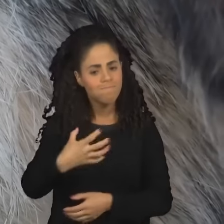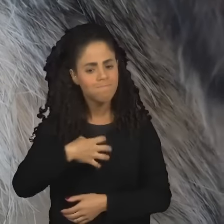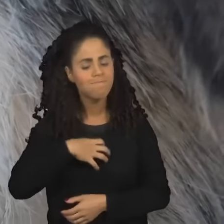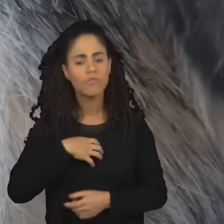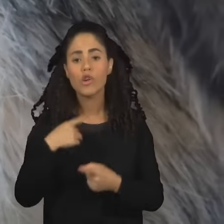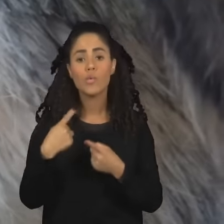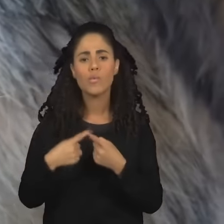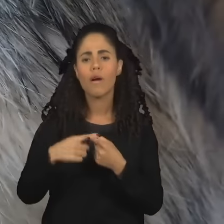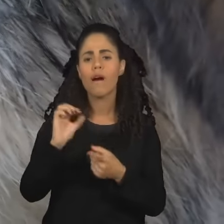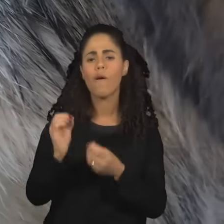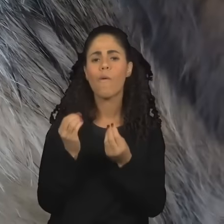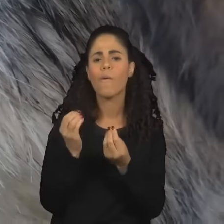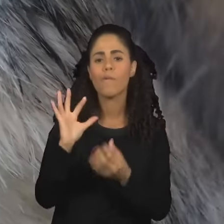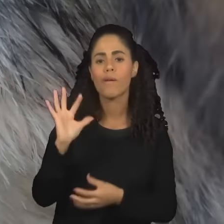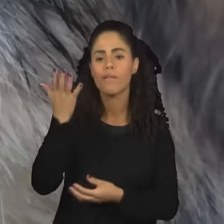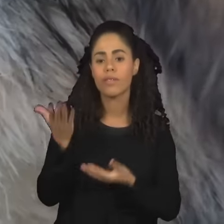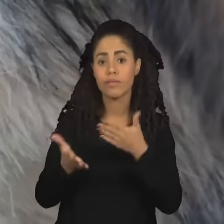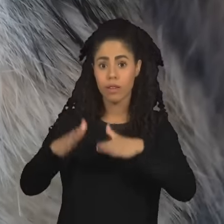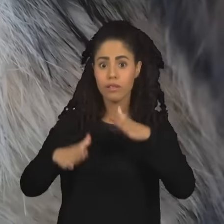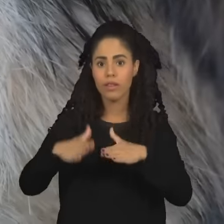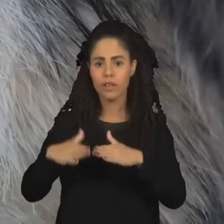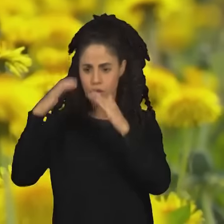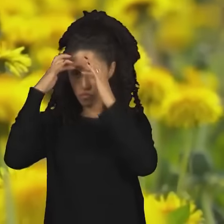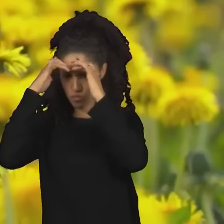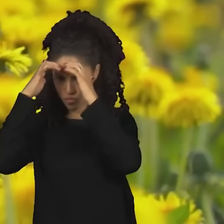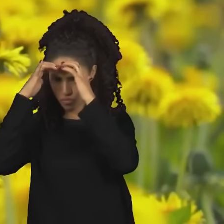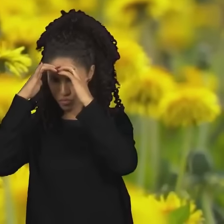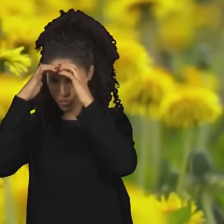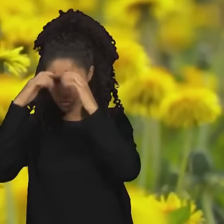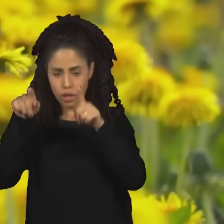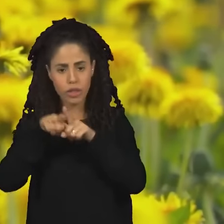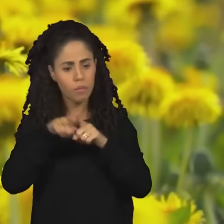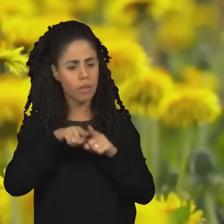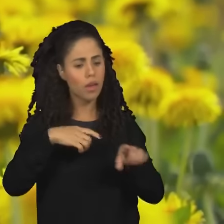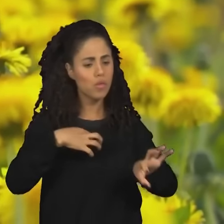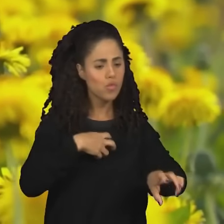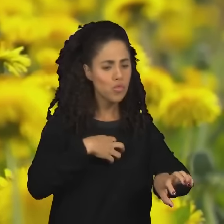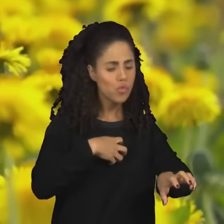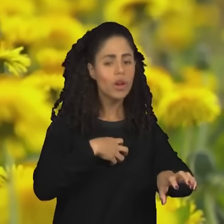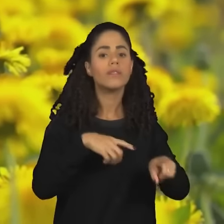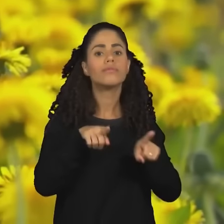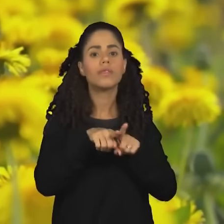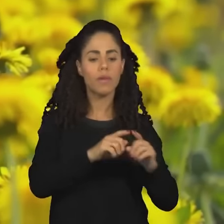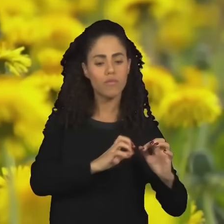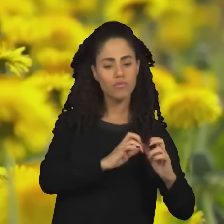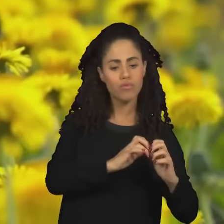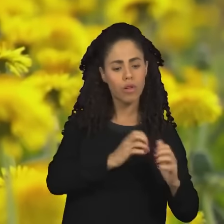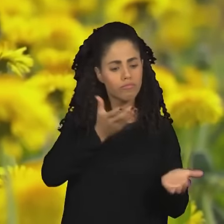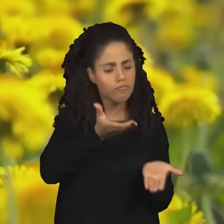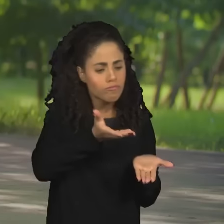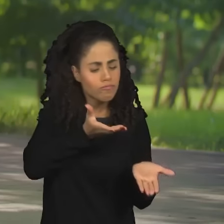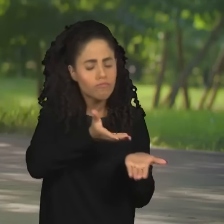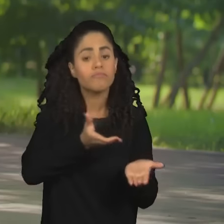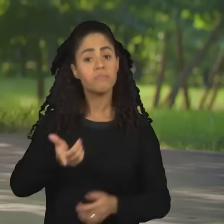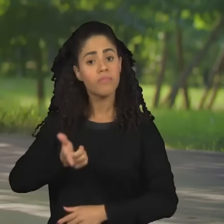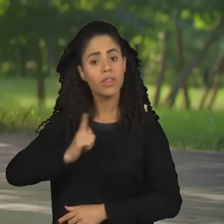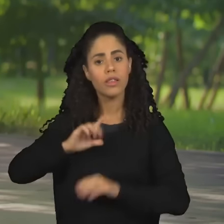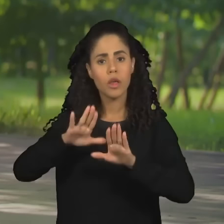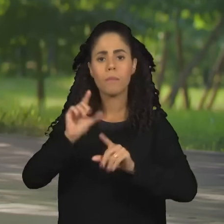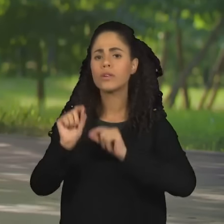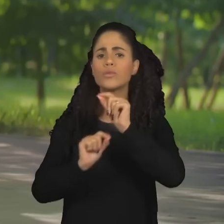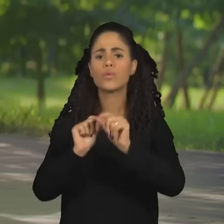acontece normalmente quando a atividade cerebral de 2 ou mais indivíduos se alinha durante uma interação. Geralmente,